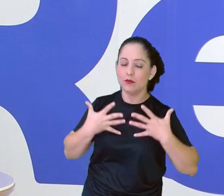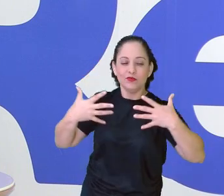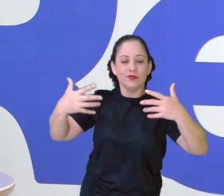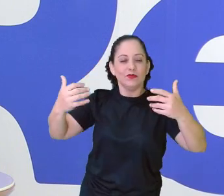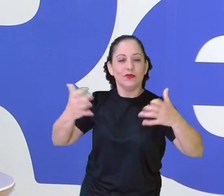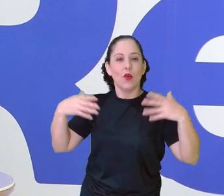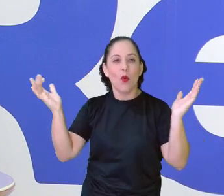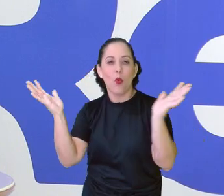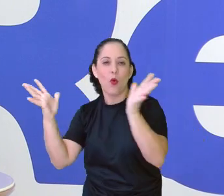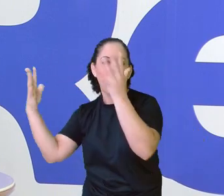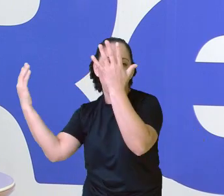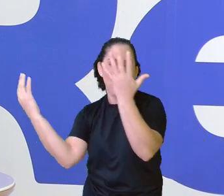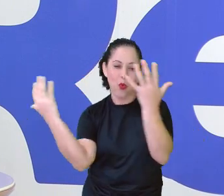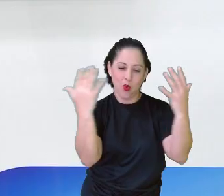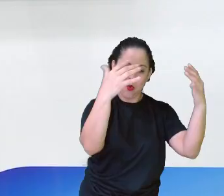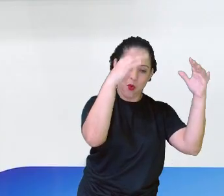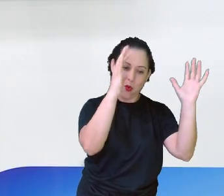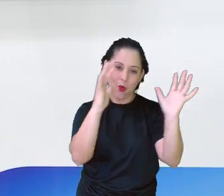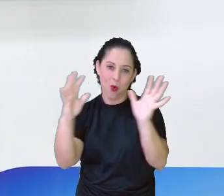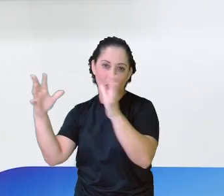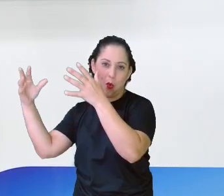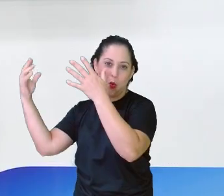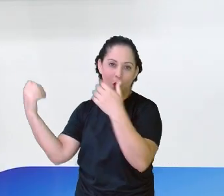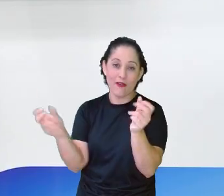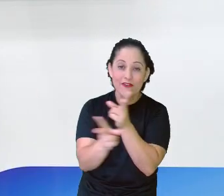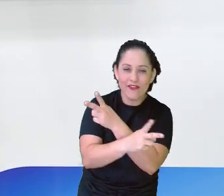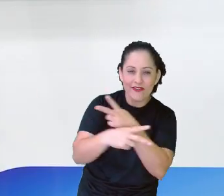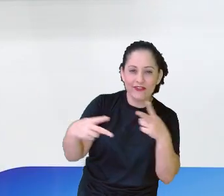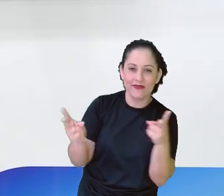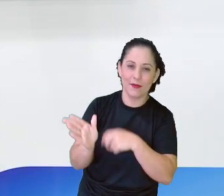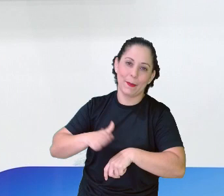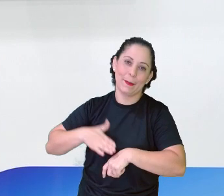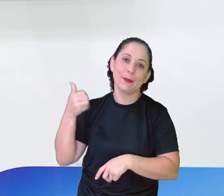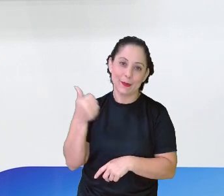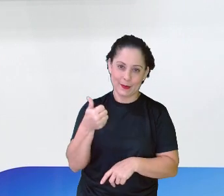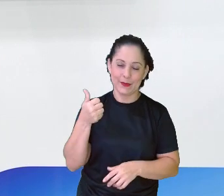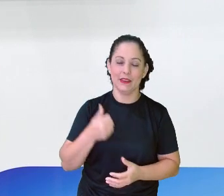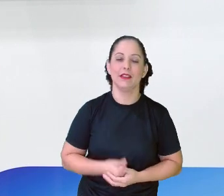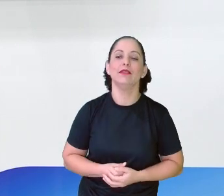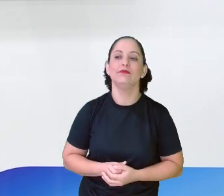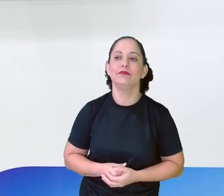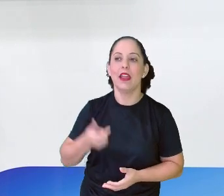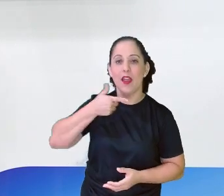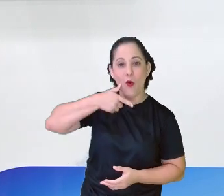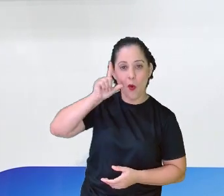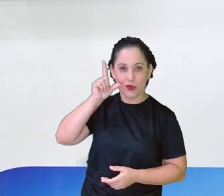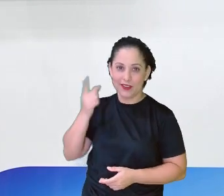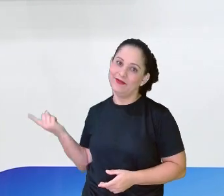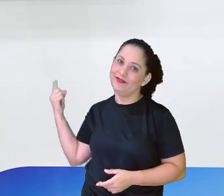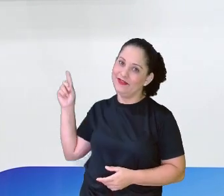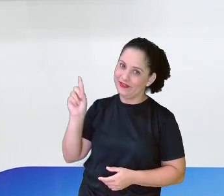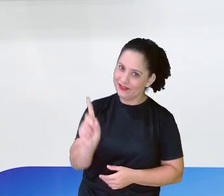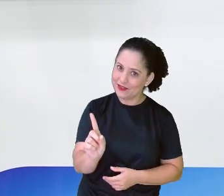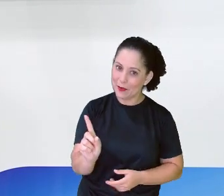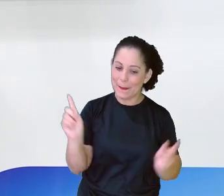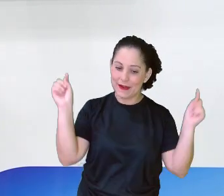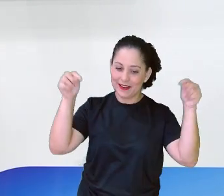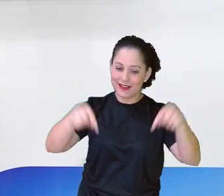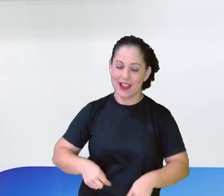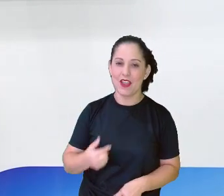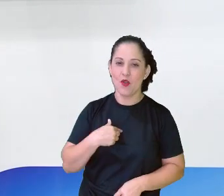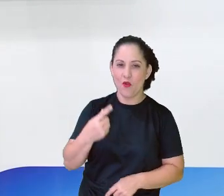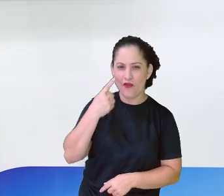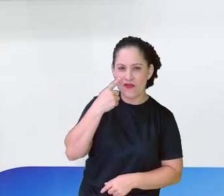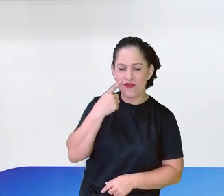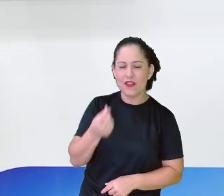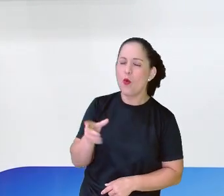eu acho Eu a com árvore. também acredito nessa sua afirmação, professora Marcia. E ontem, quando eu estava vindo para cá, eu observei um casal